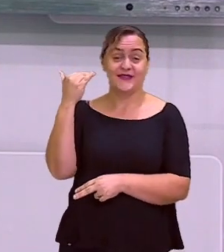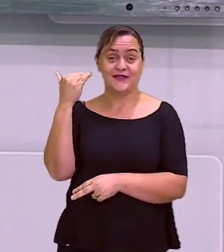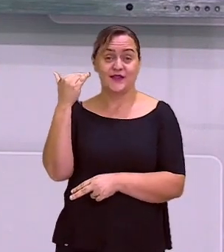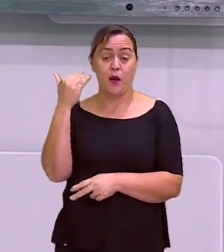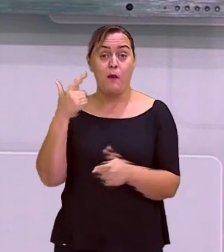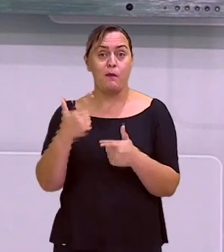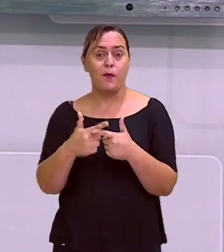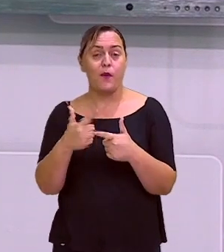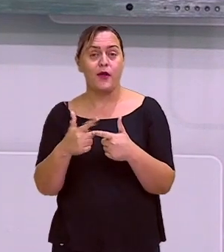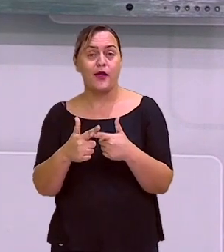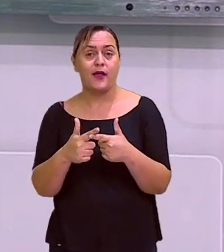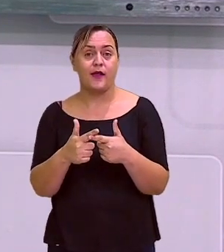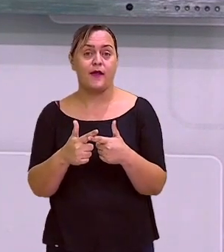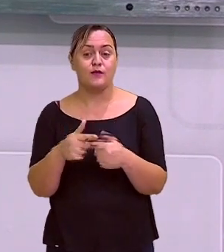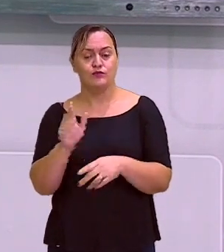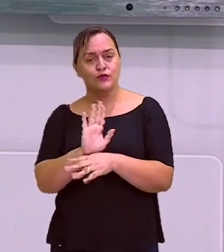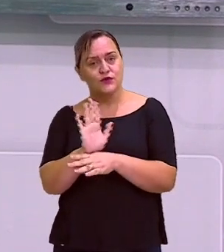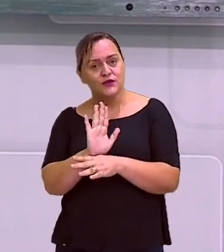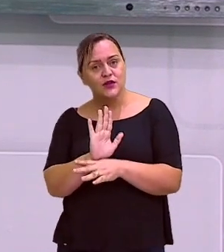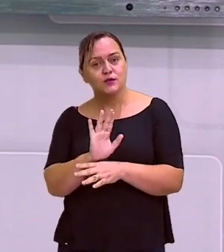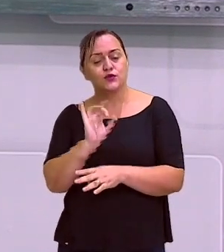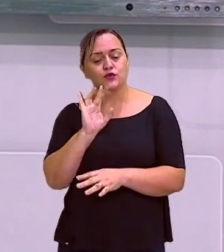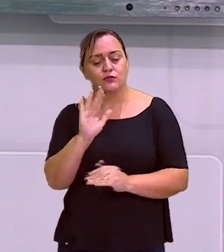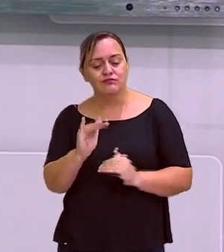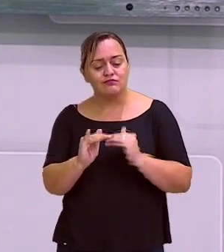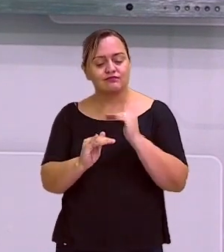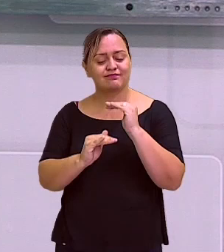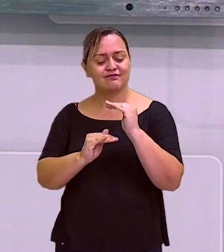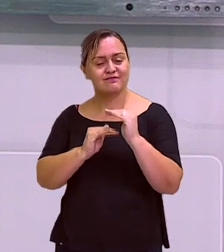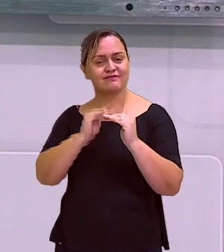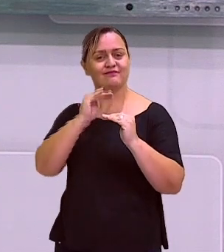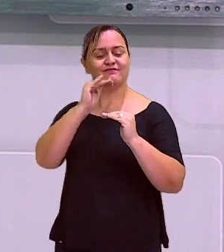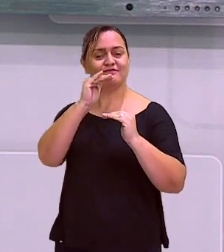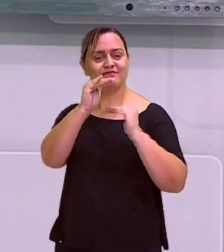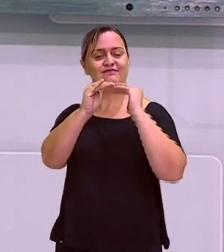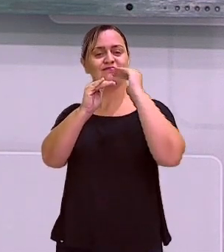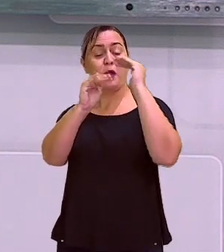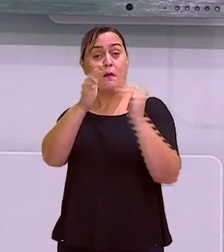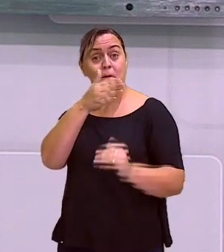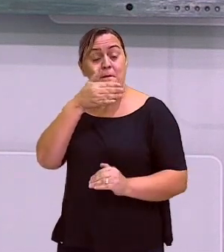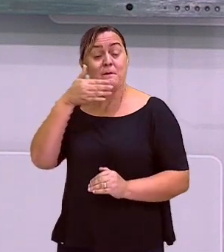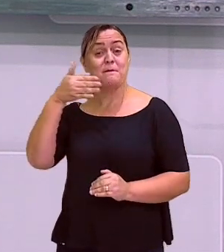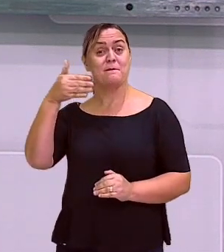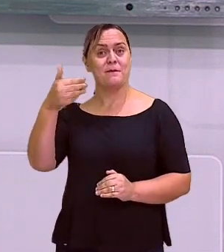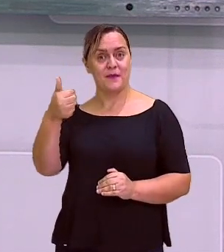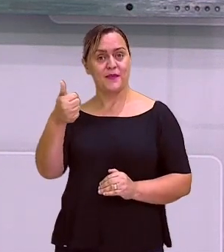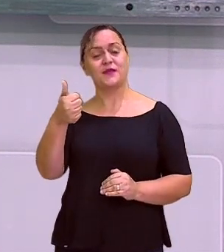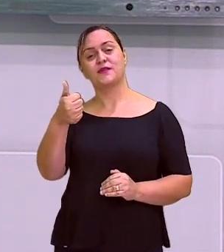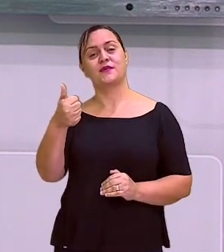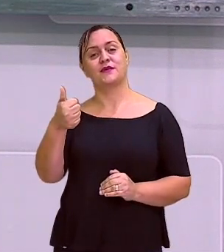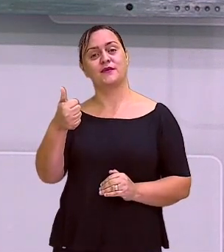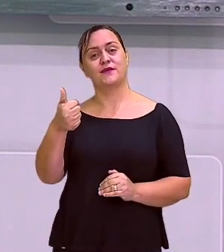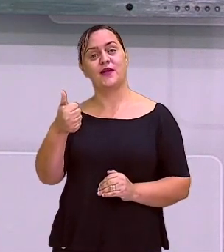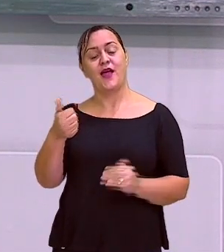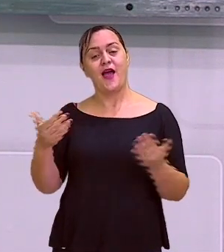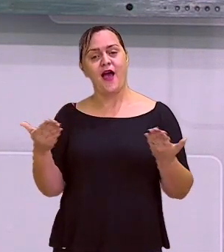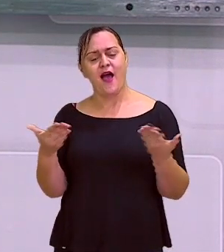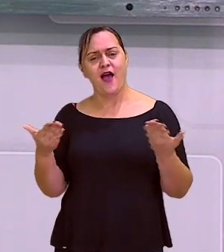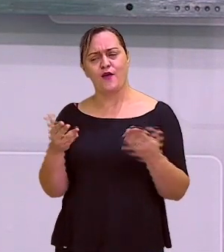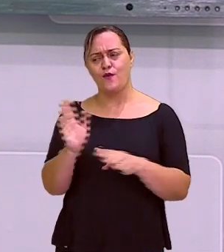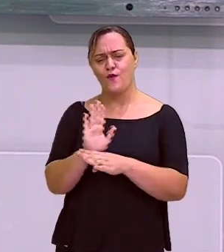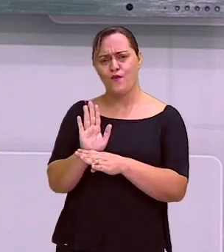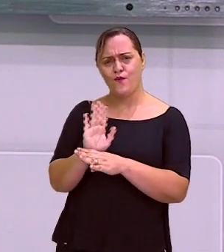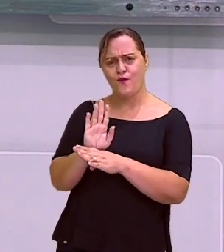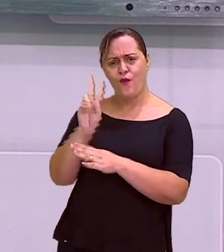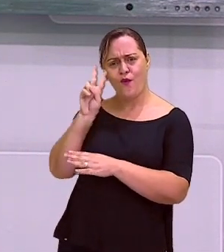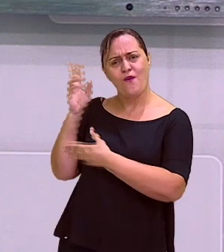forte, mais real, quando os telespectadores, as pessoas foram assistir esse filme, eles tinham a impressão que eles